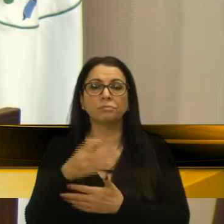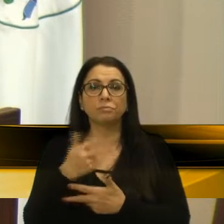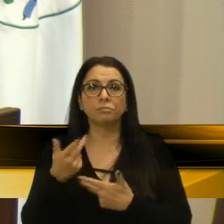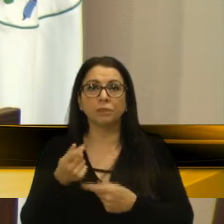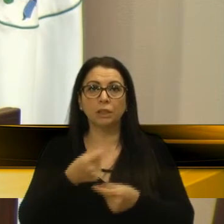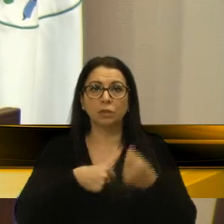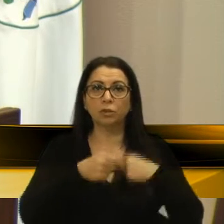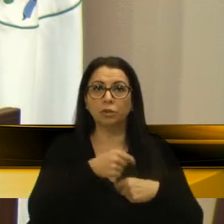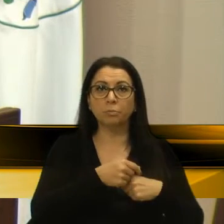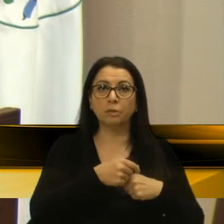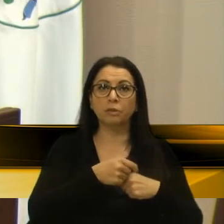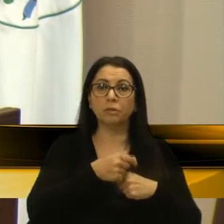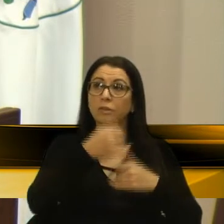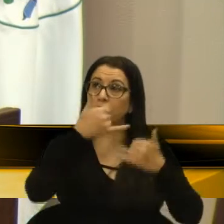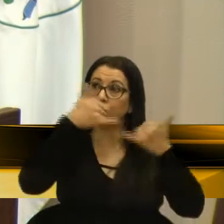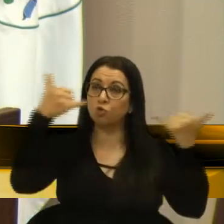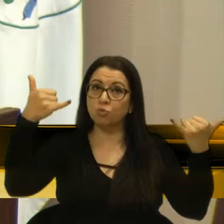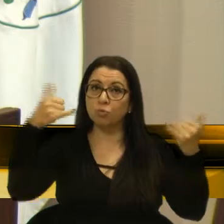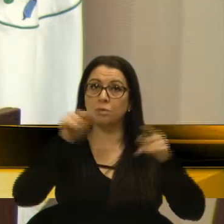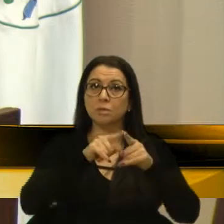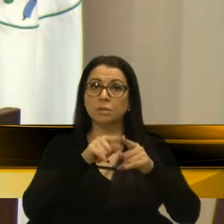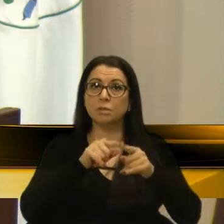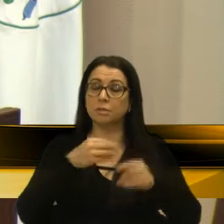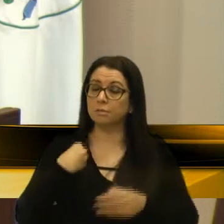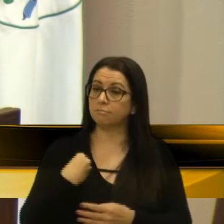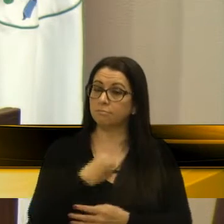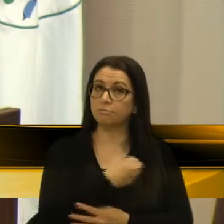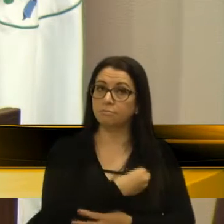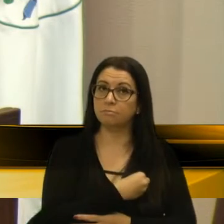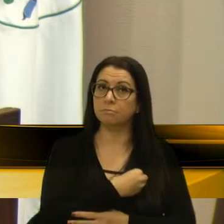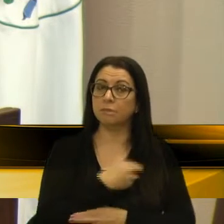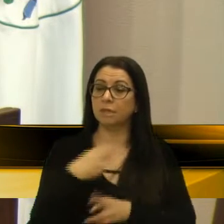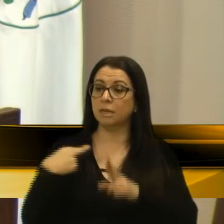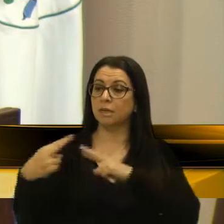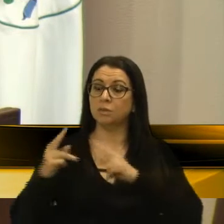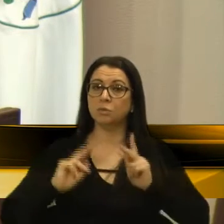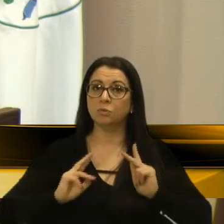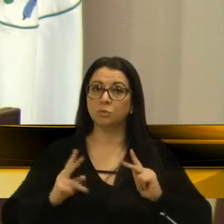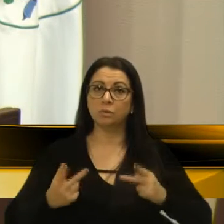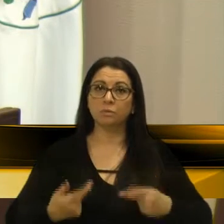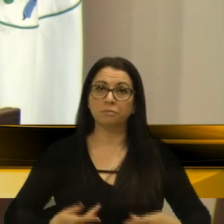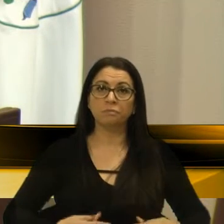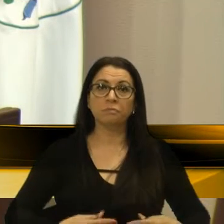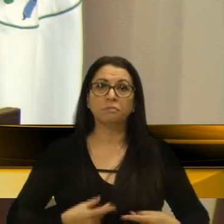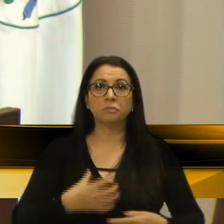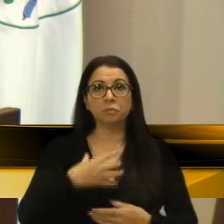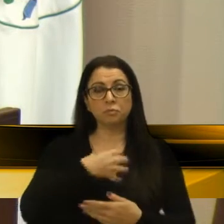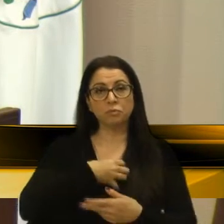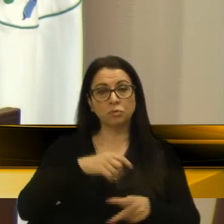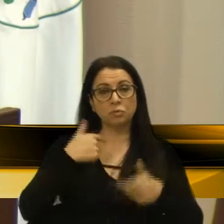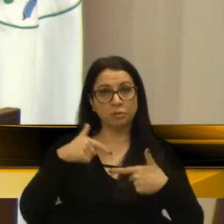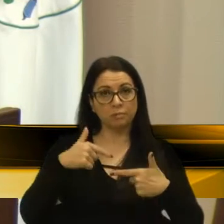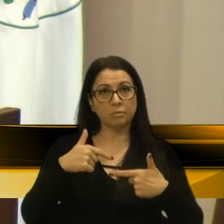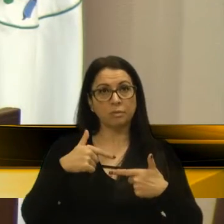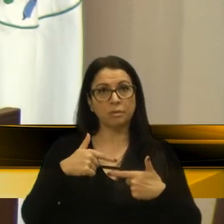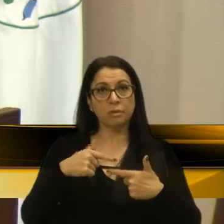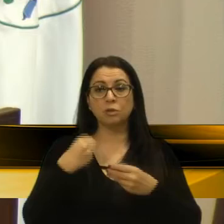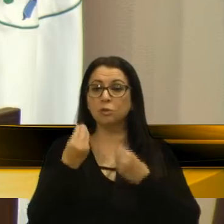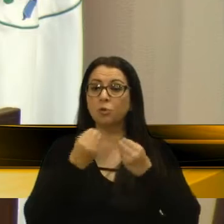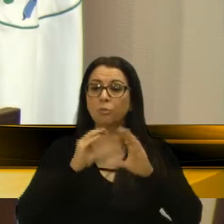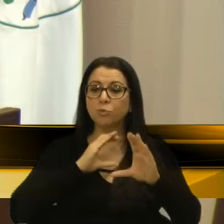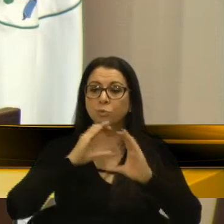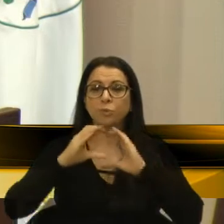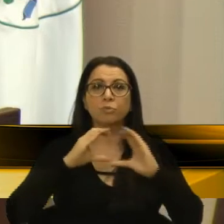economia energética, na medicina, nas relações humanas, na forma de trabalhar e de se